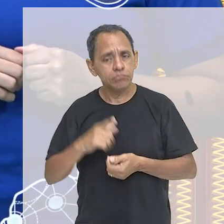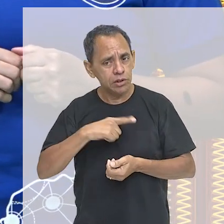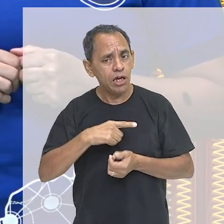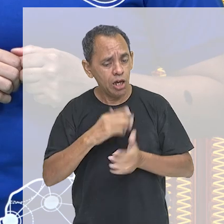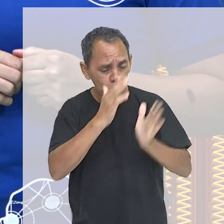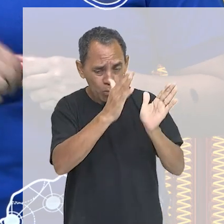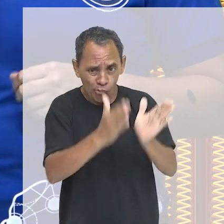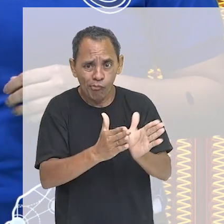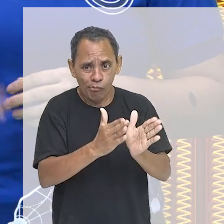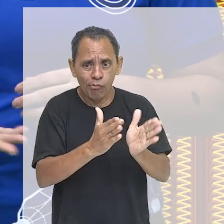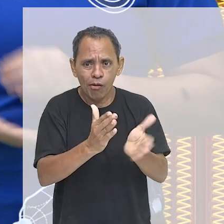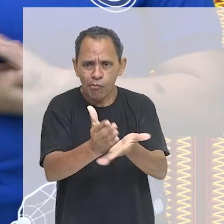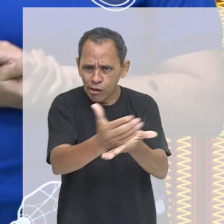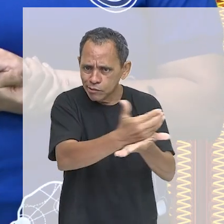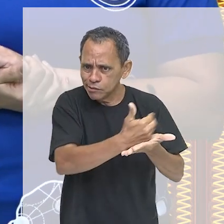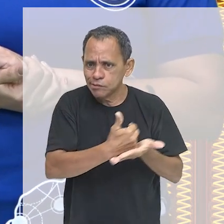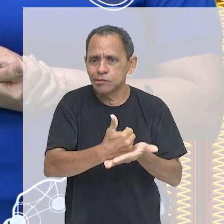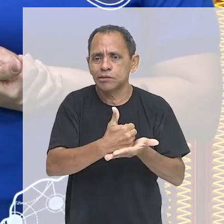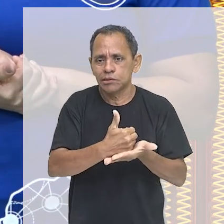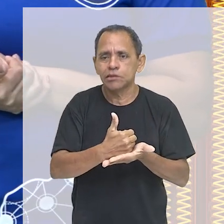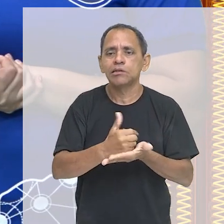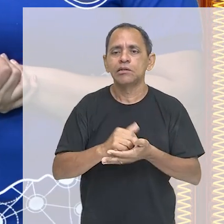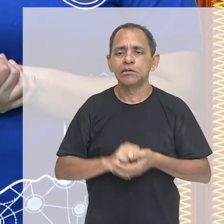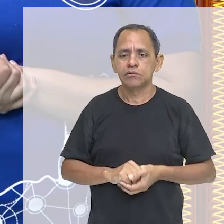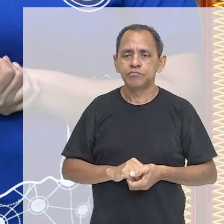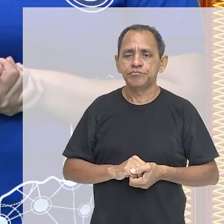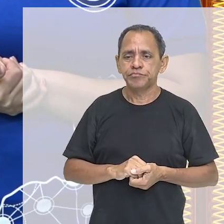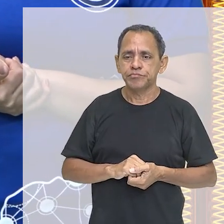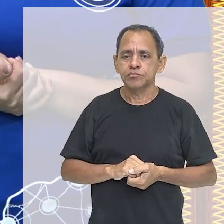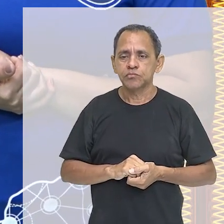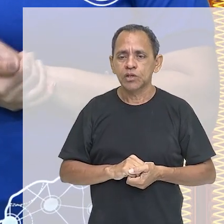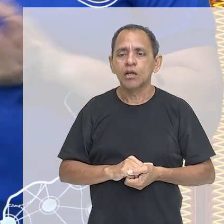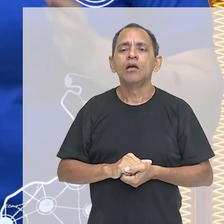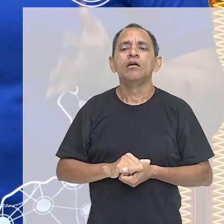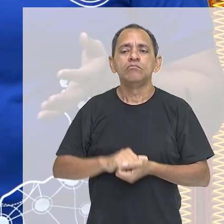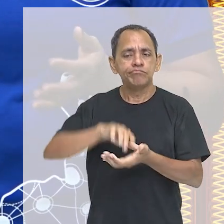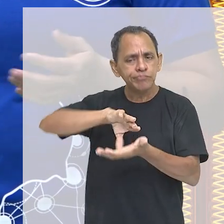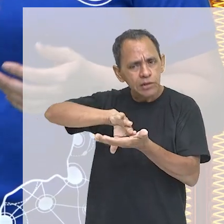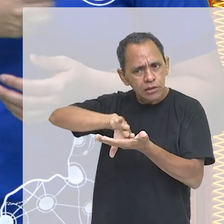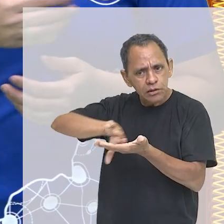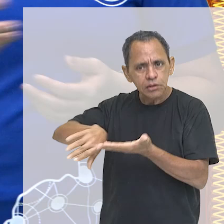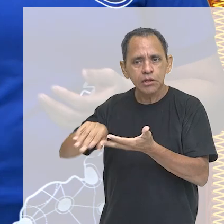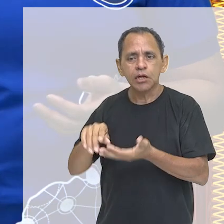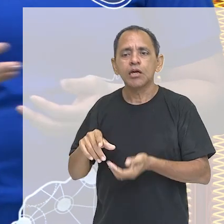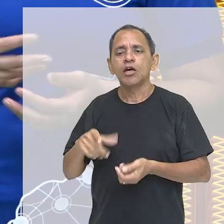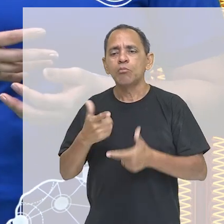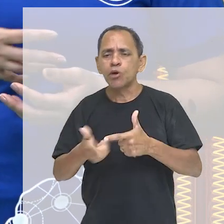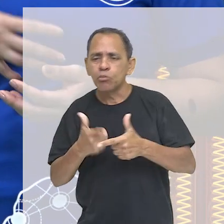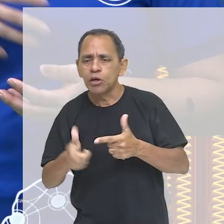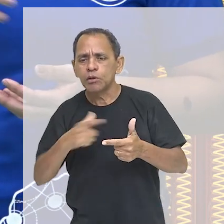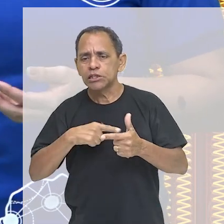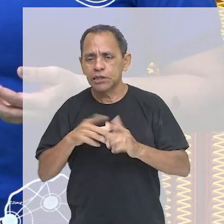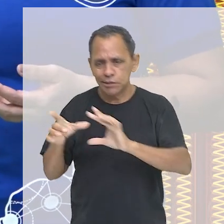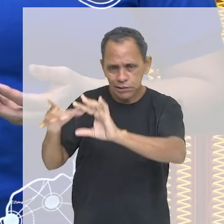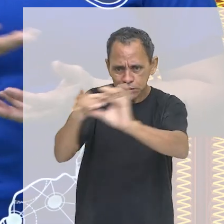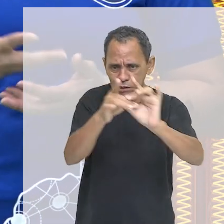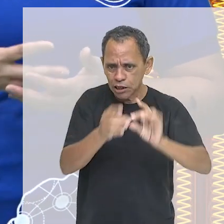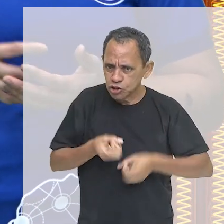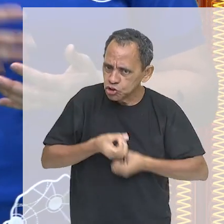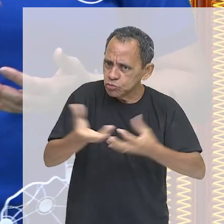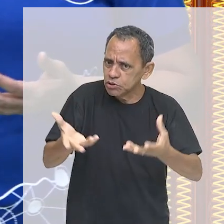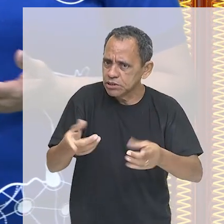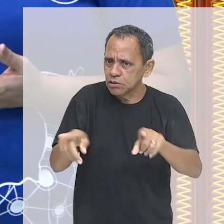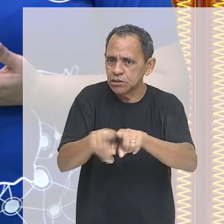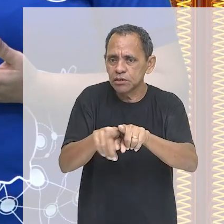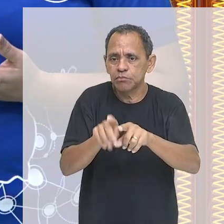de alimentos que acaba sendo desperdiçada, né? Devido ao quê? A ineficiência aí na cadeia produtiva, na distribuição e